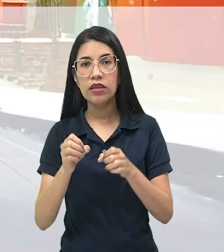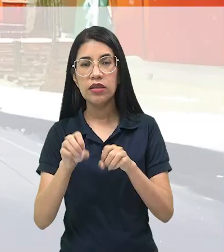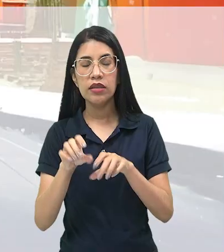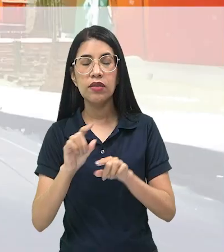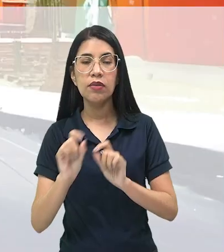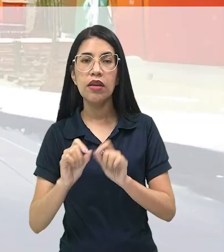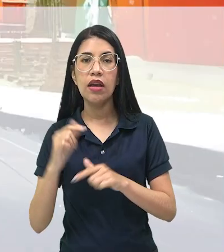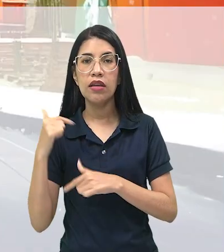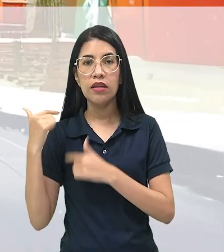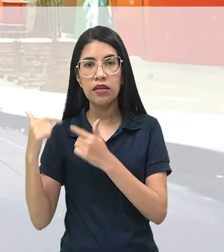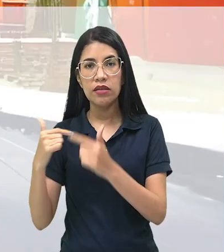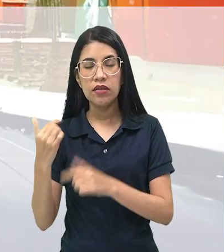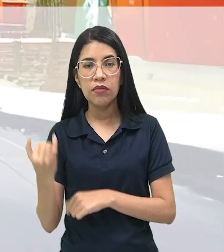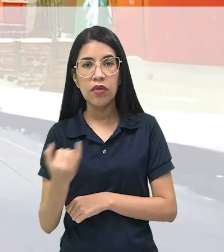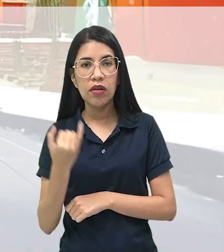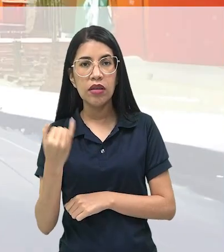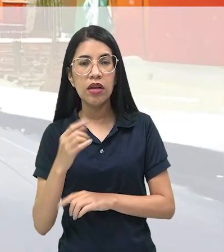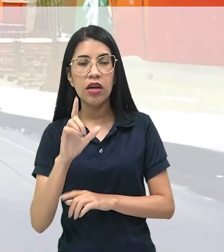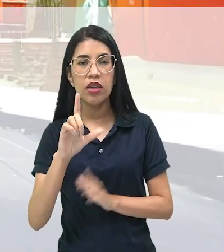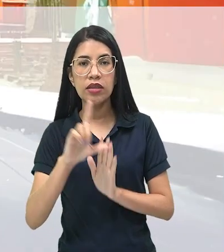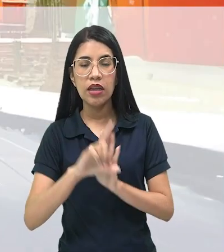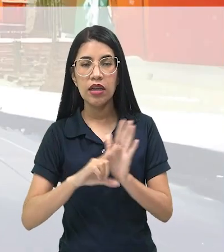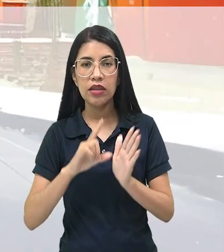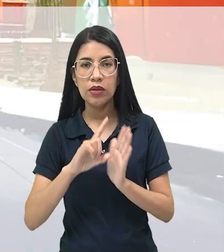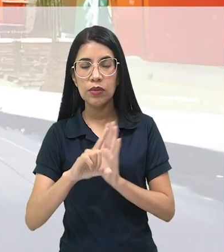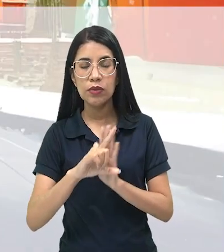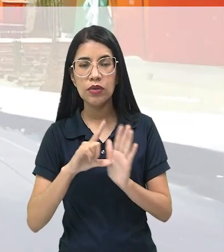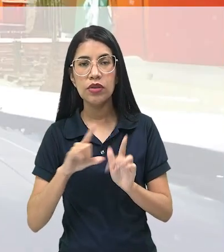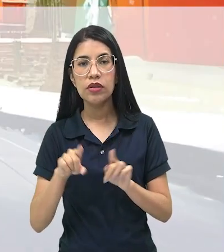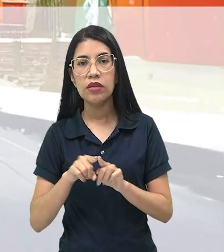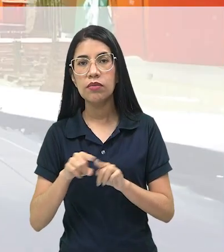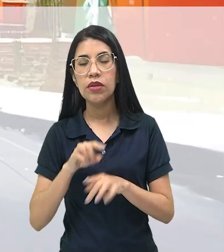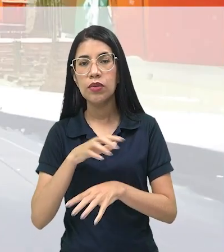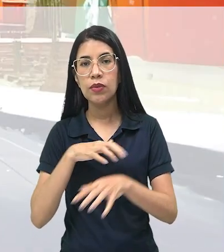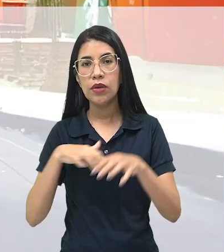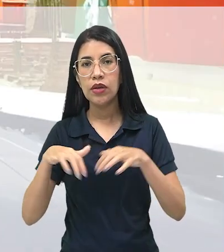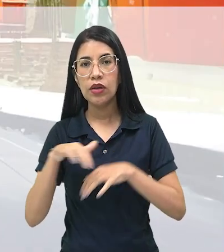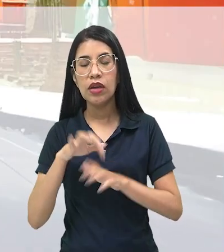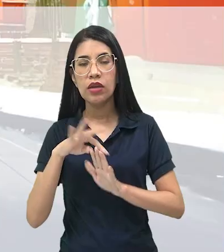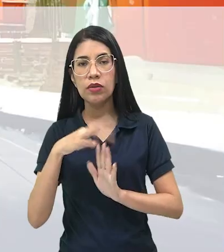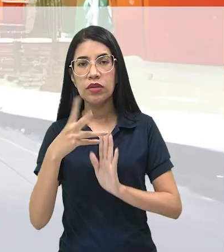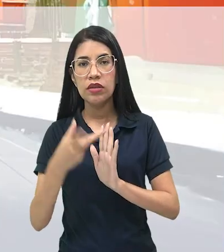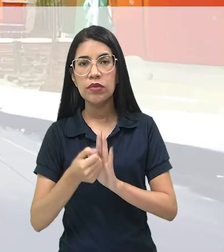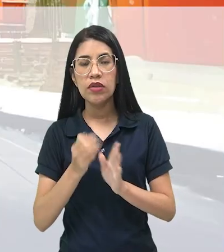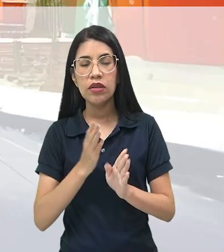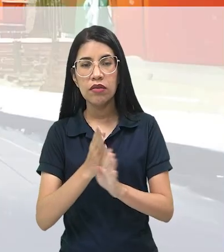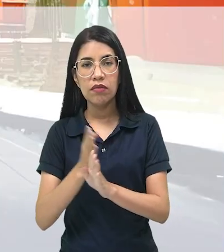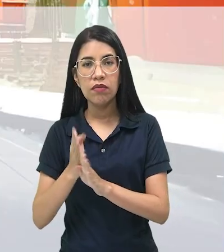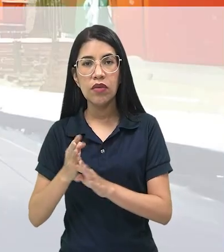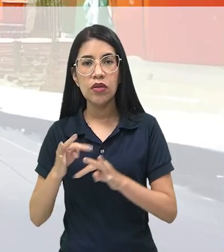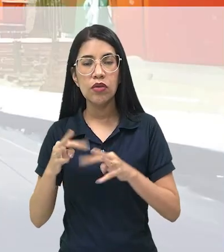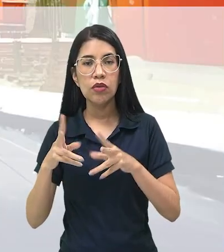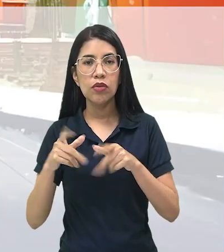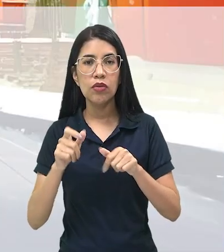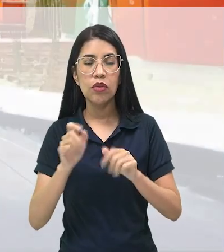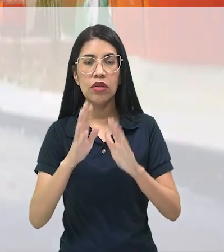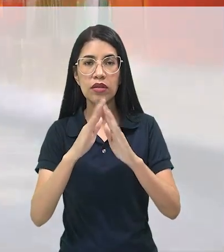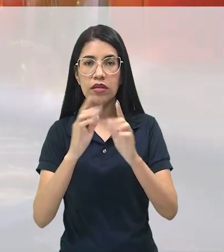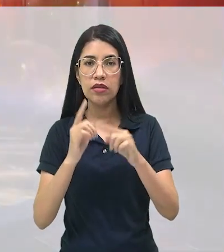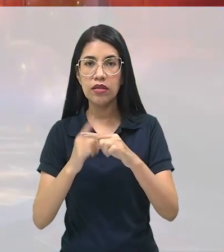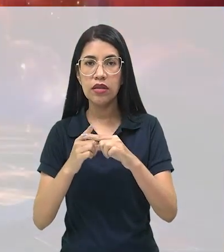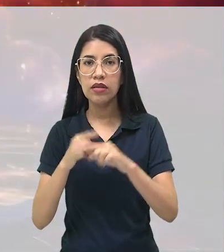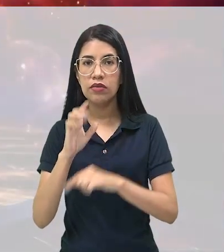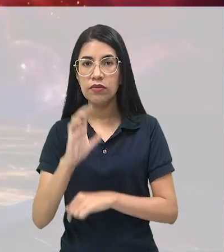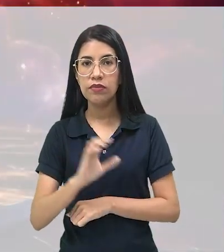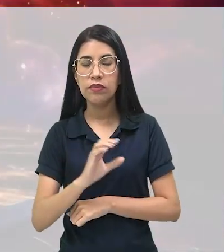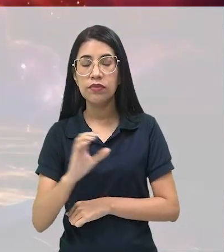da tradição, da liturgia cheia de rituais e dos ícones que você encontra em quase todas as igrejas.